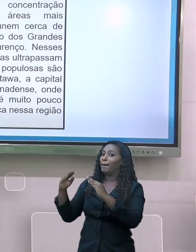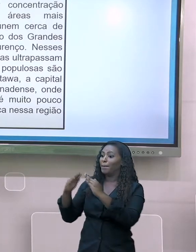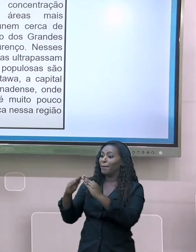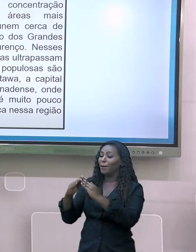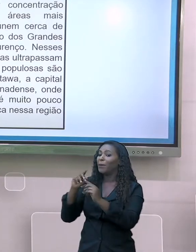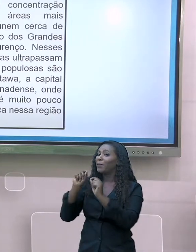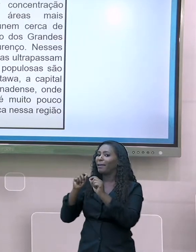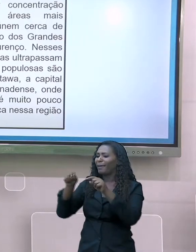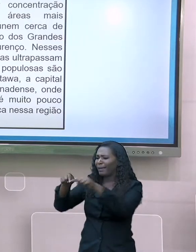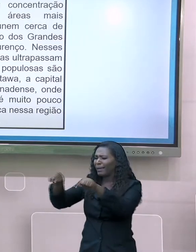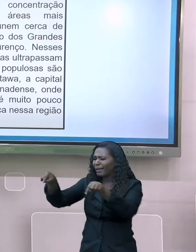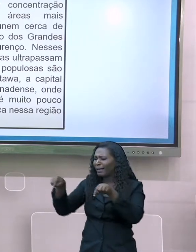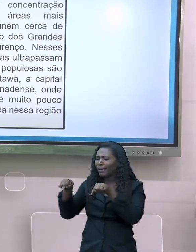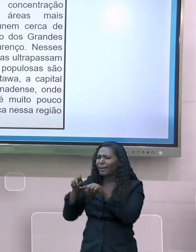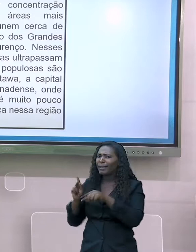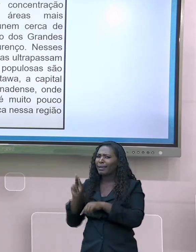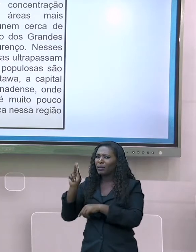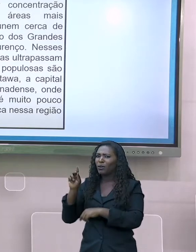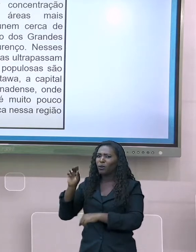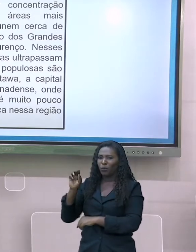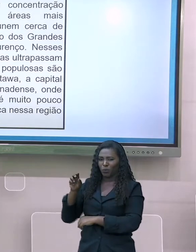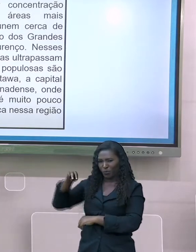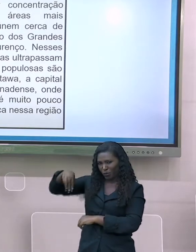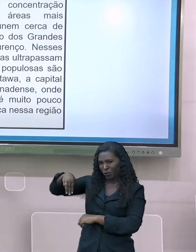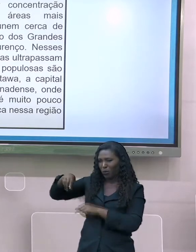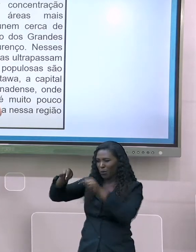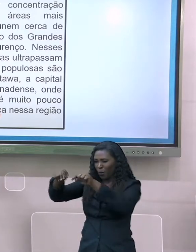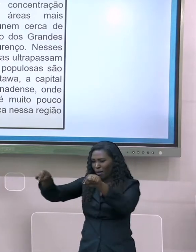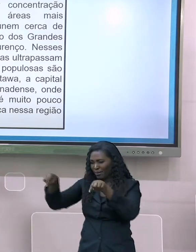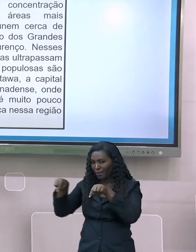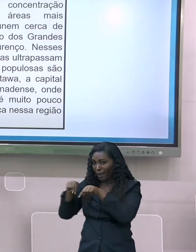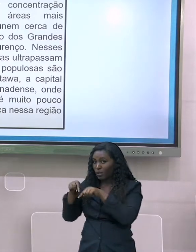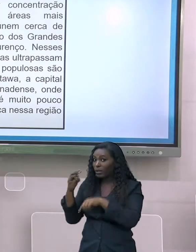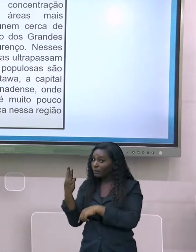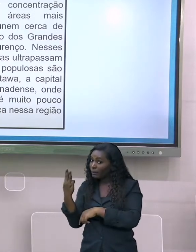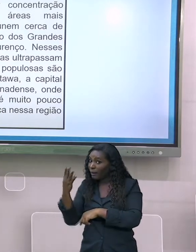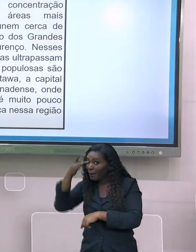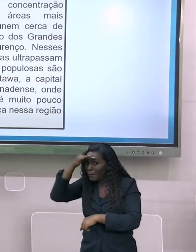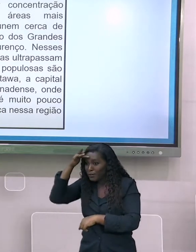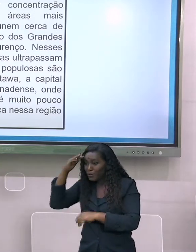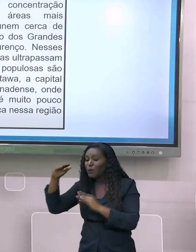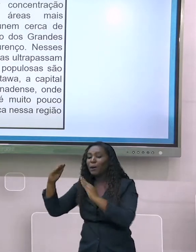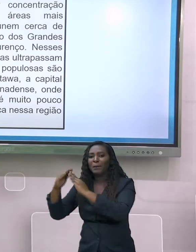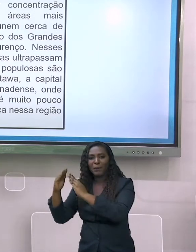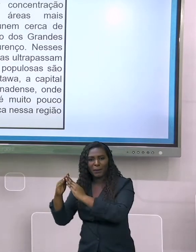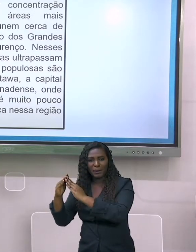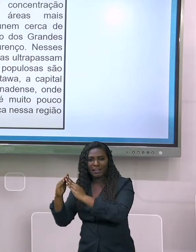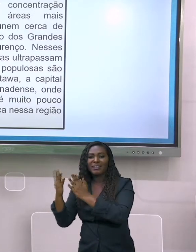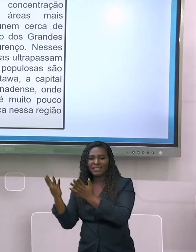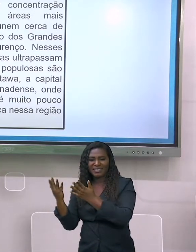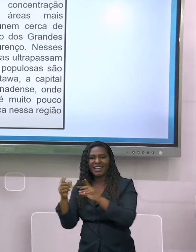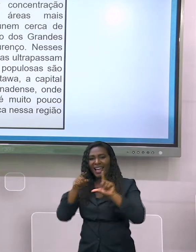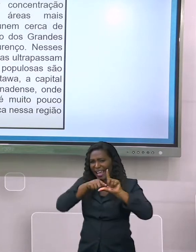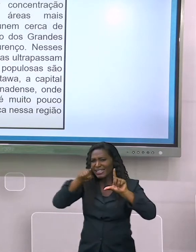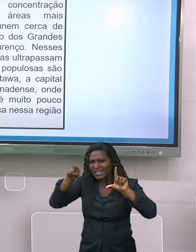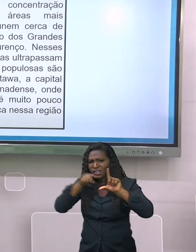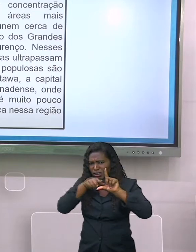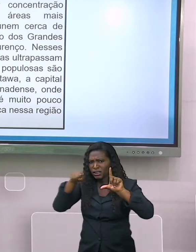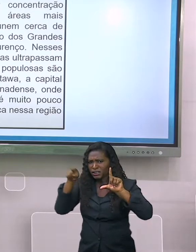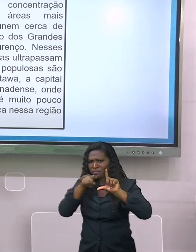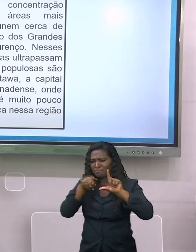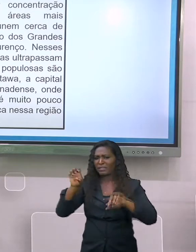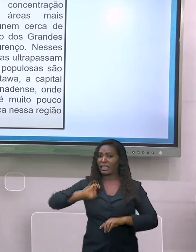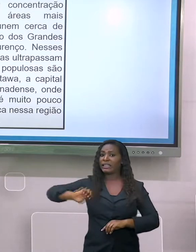O Brasil é um país populoso, tá? Ele